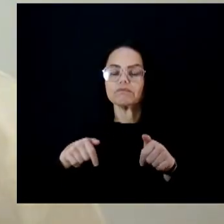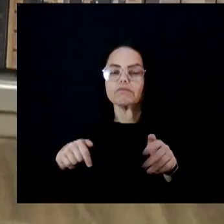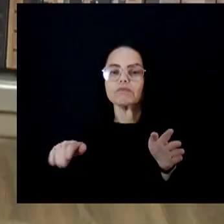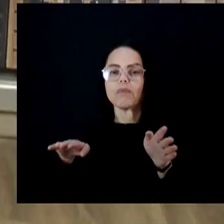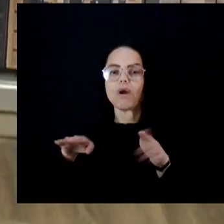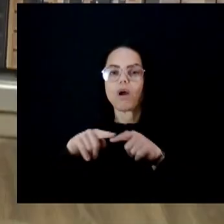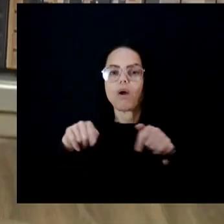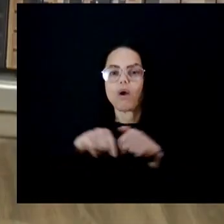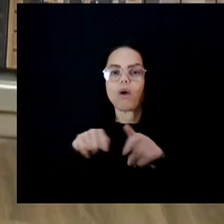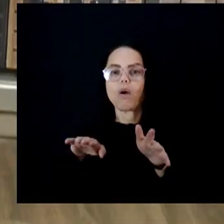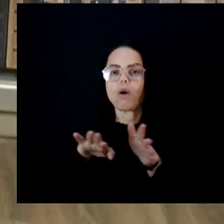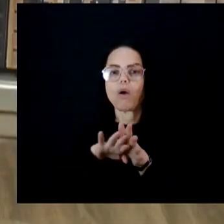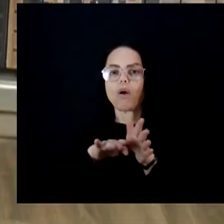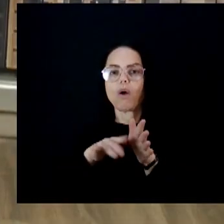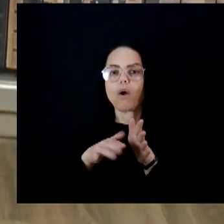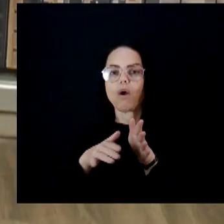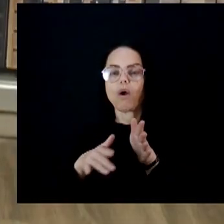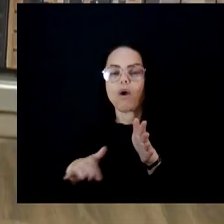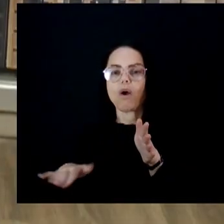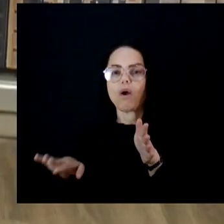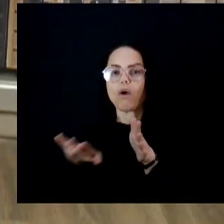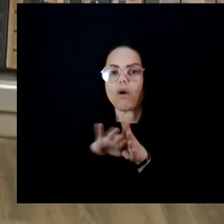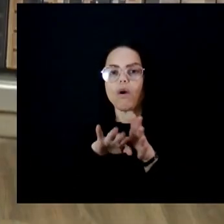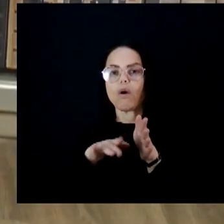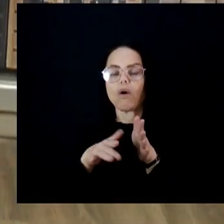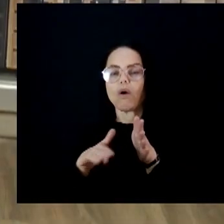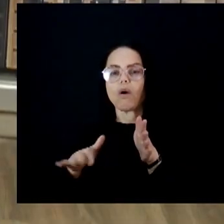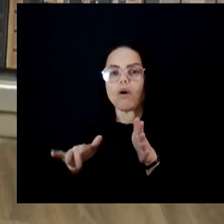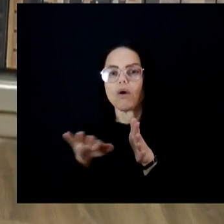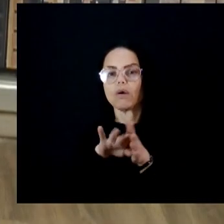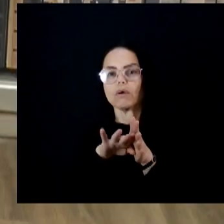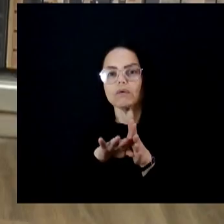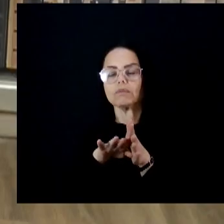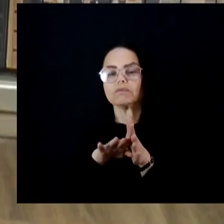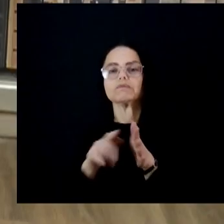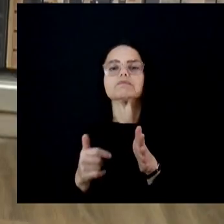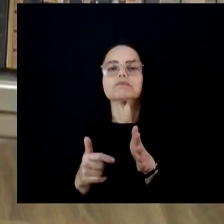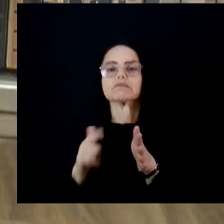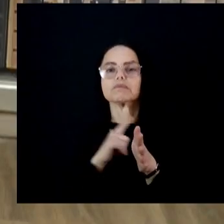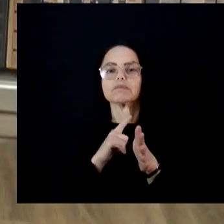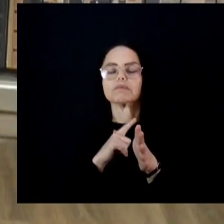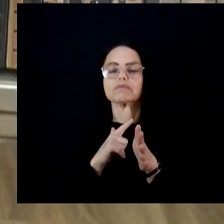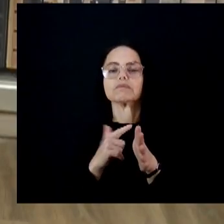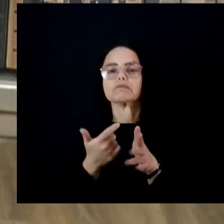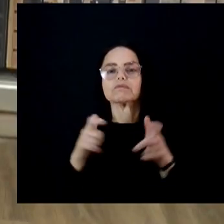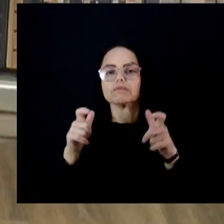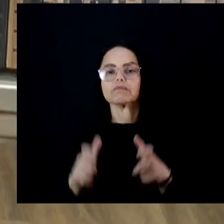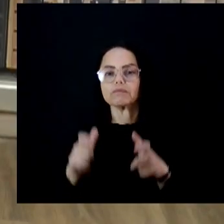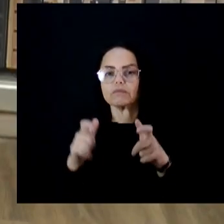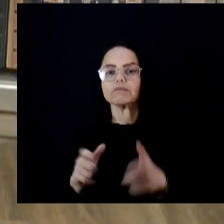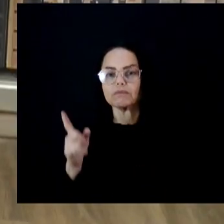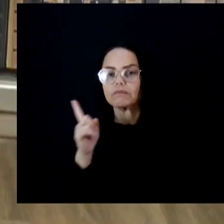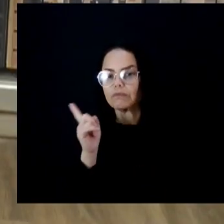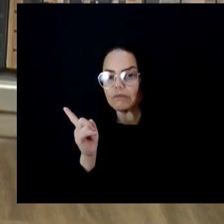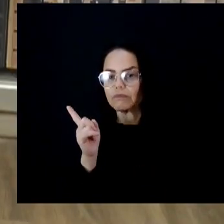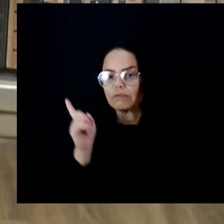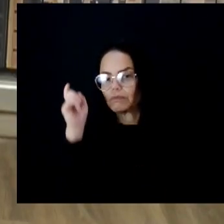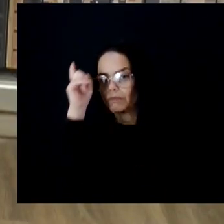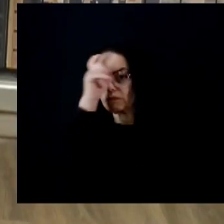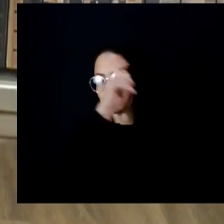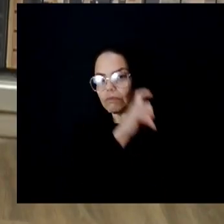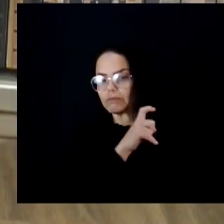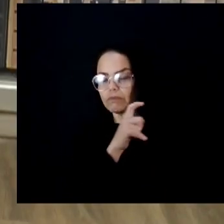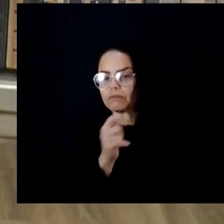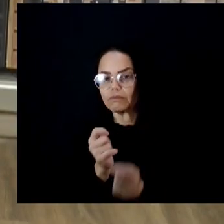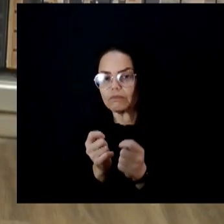são regiões sensíveis também, mas você tem locais que a gente não tem muita dificuldade de monitorar, por exemplo, na